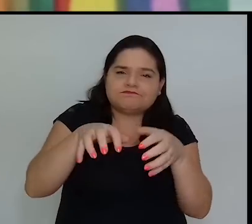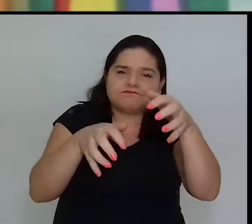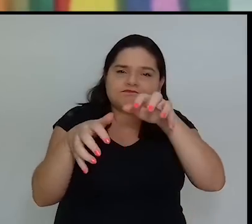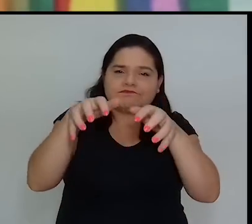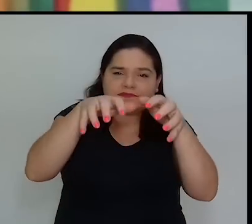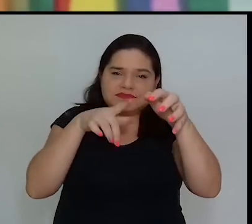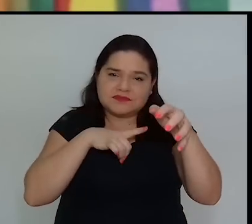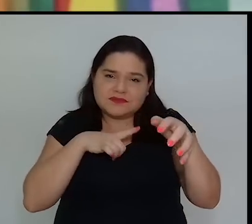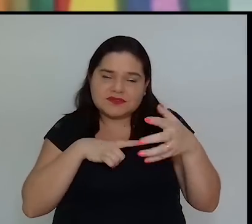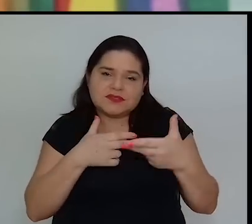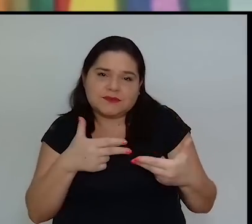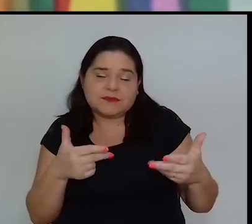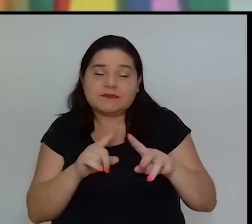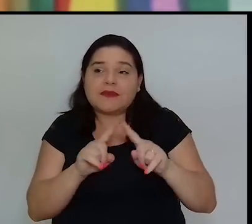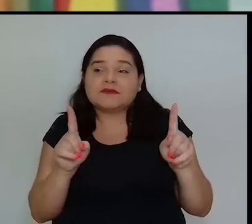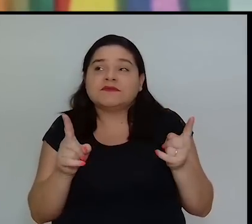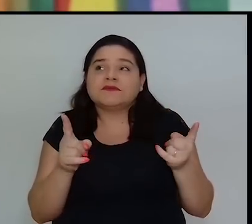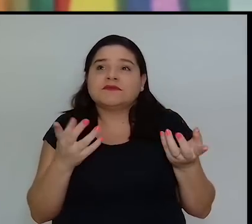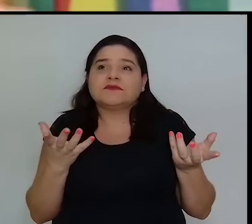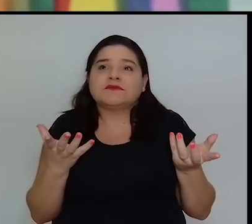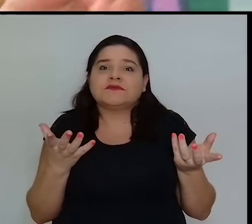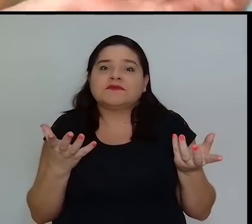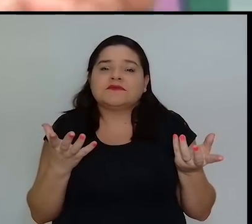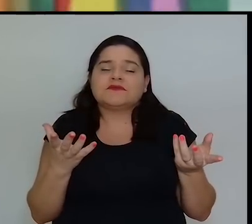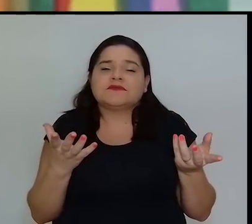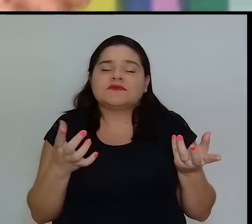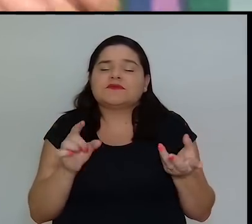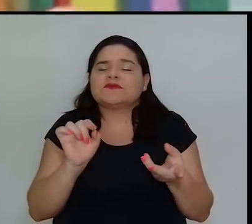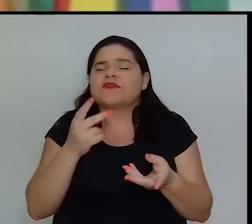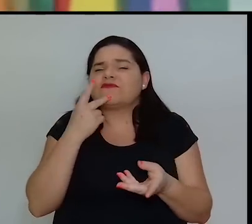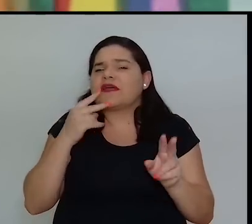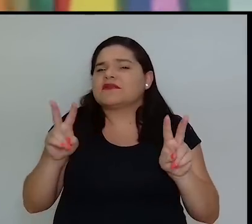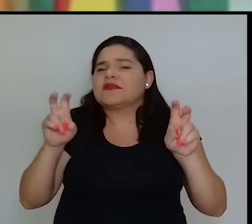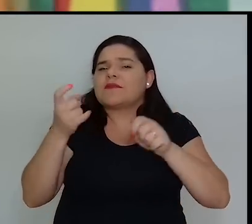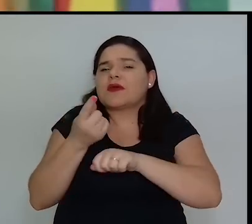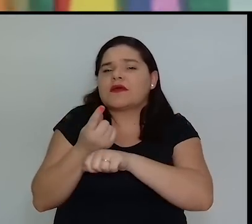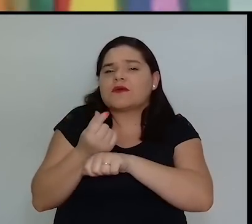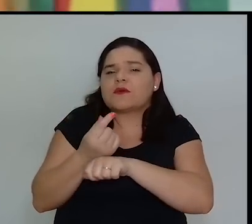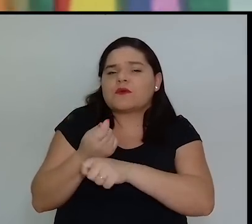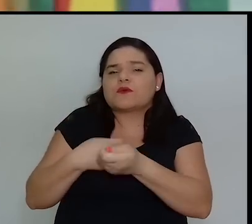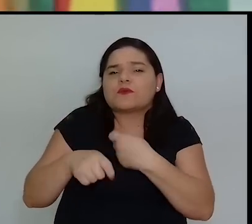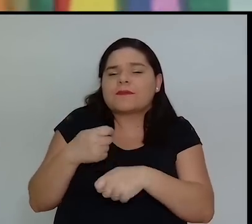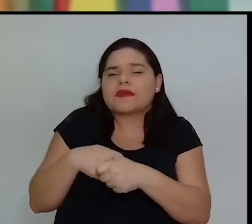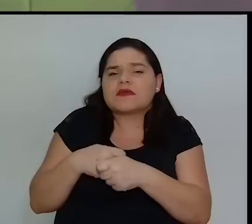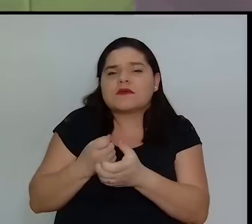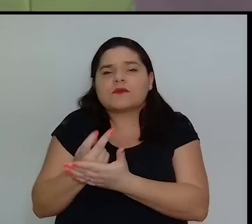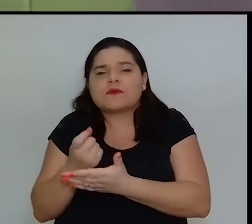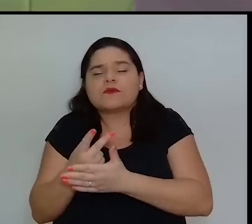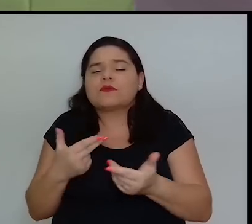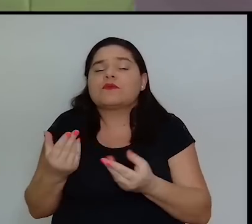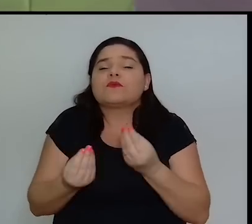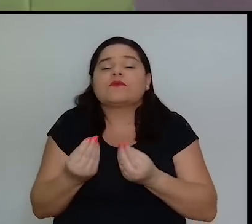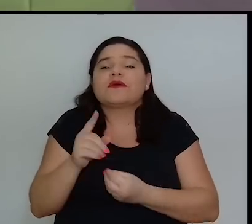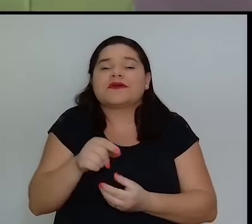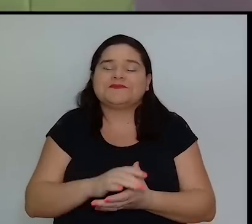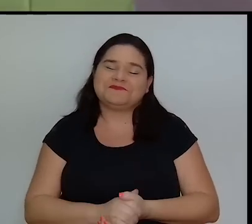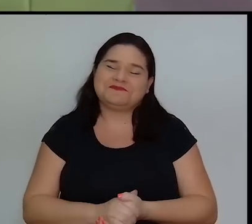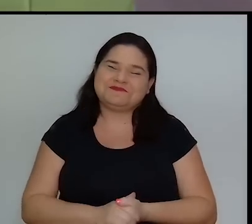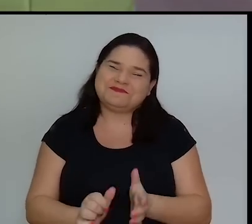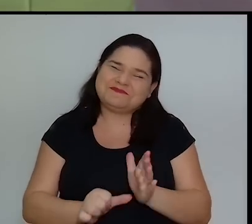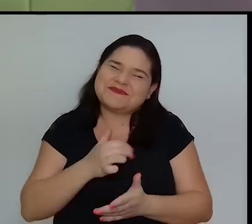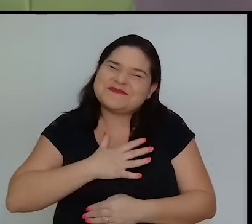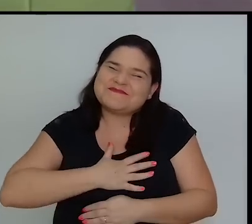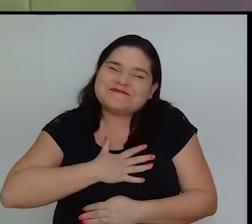enfim mas quando a gente fala de Economia consumo que que é uma favela o primeiro preserço tá